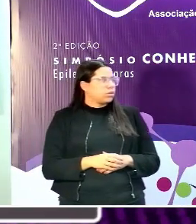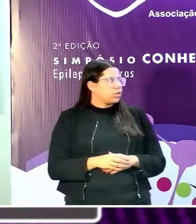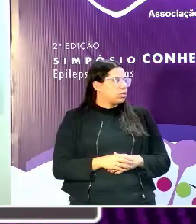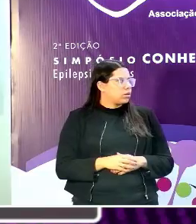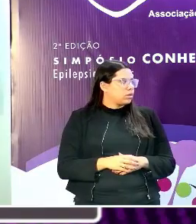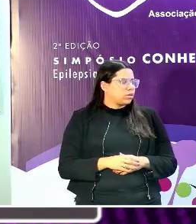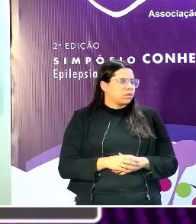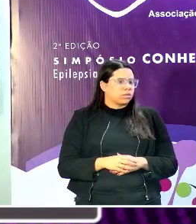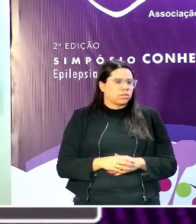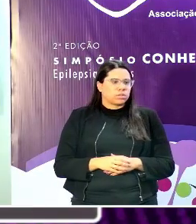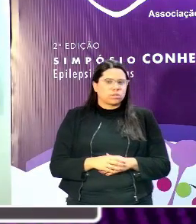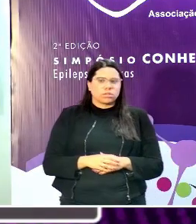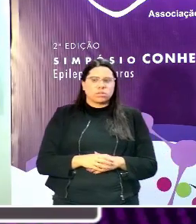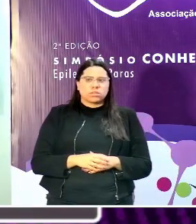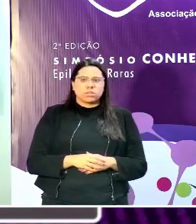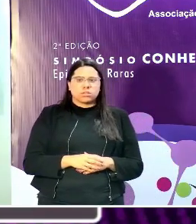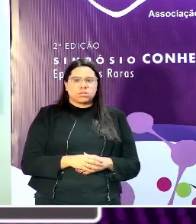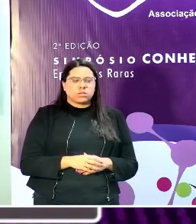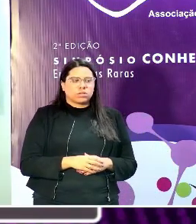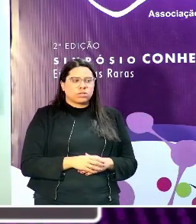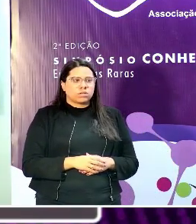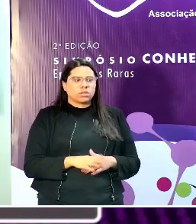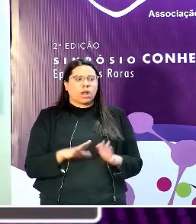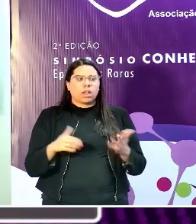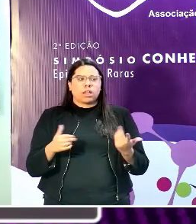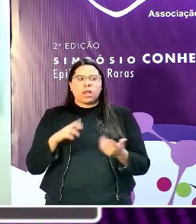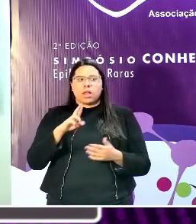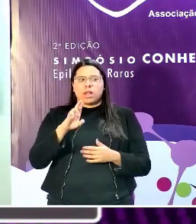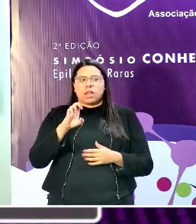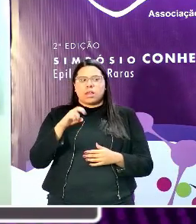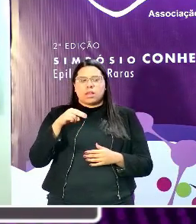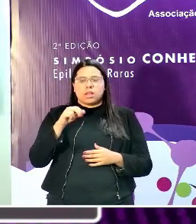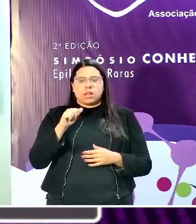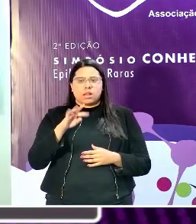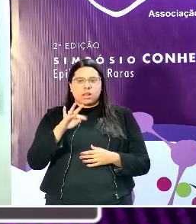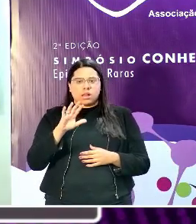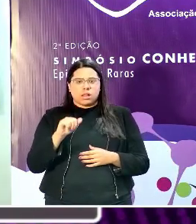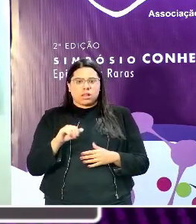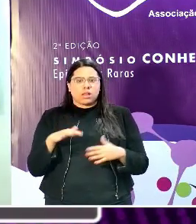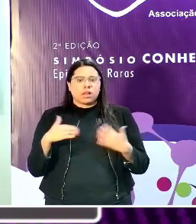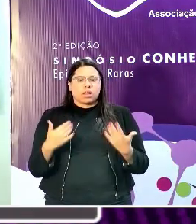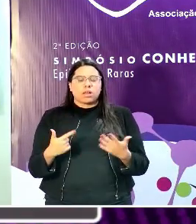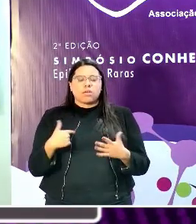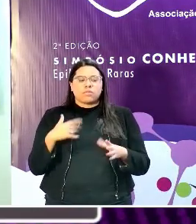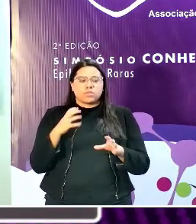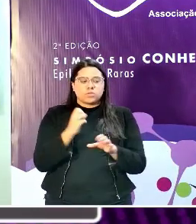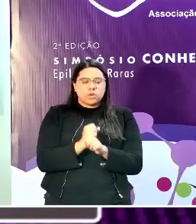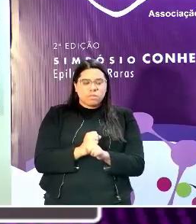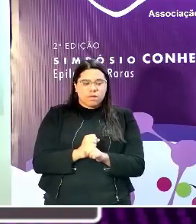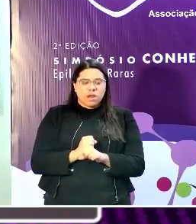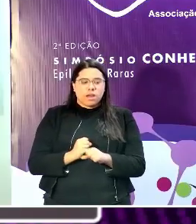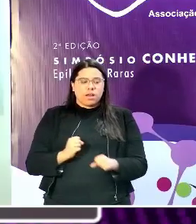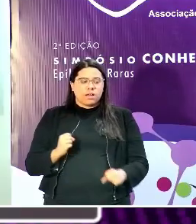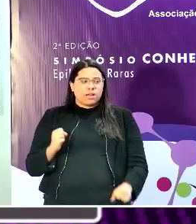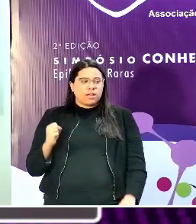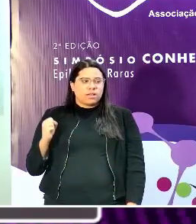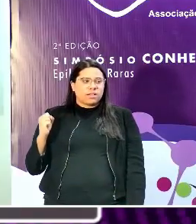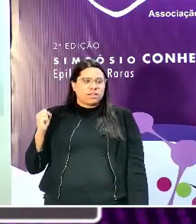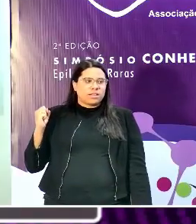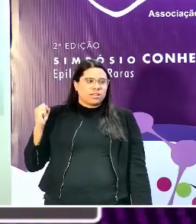Ah, cadê a Renata? Olha, eu vou contar 3, 2, 1, hein? Vem